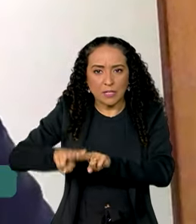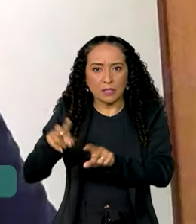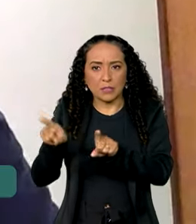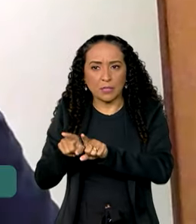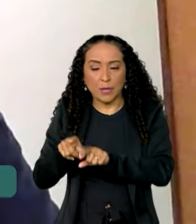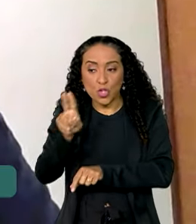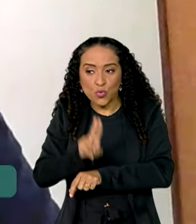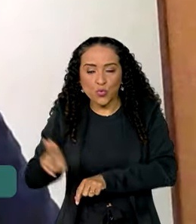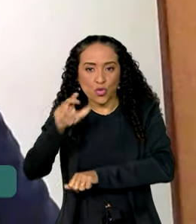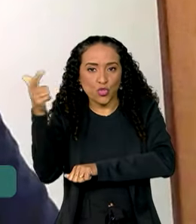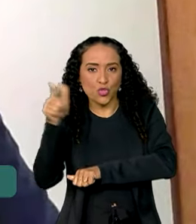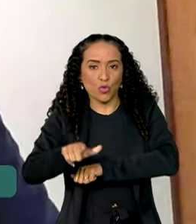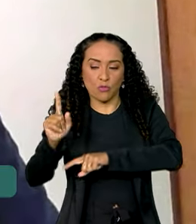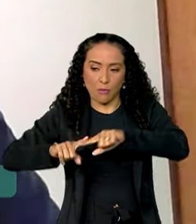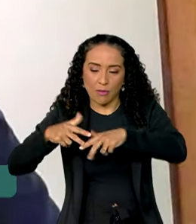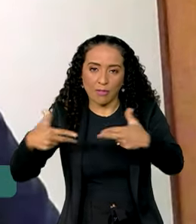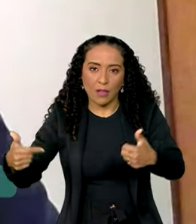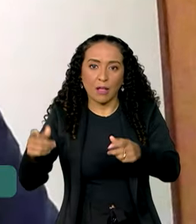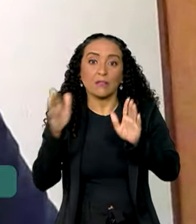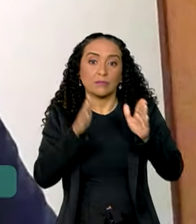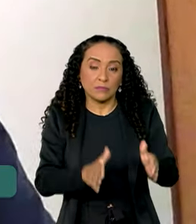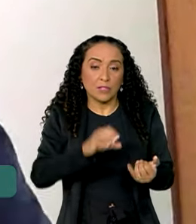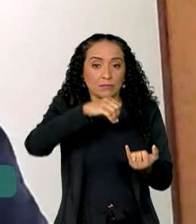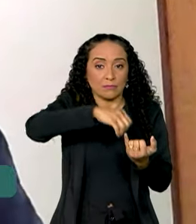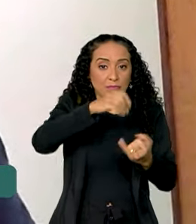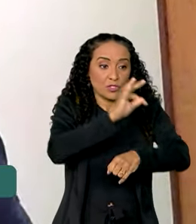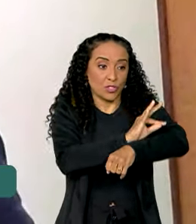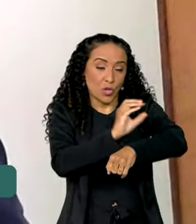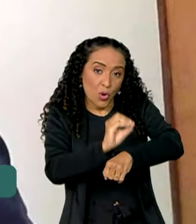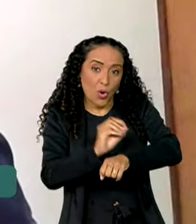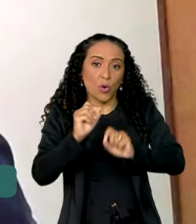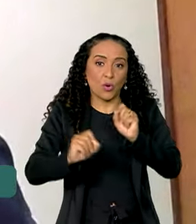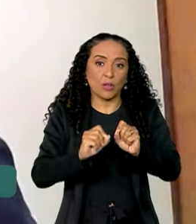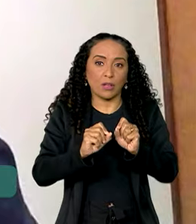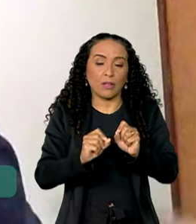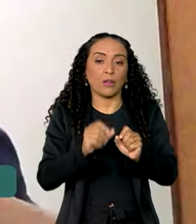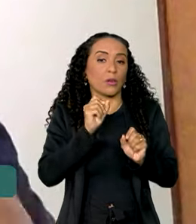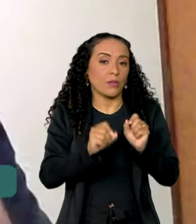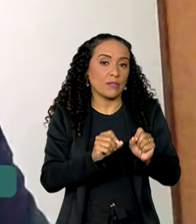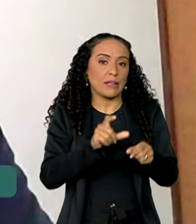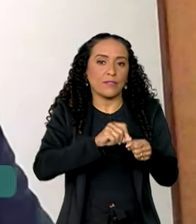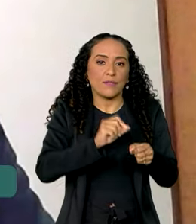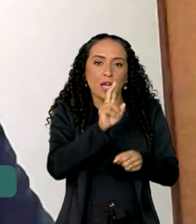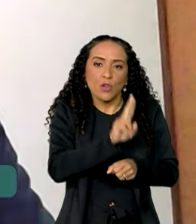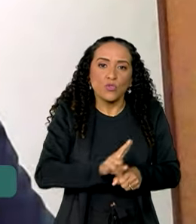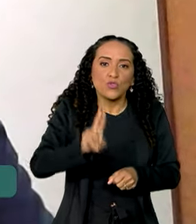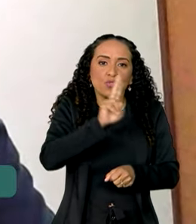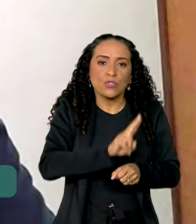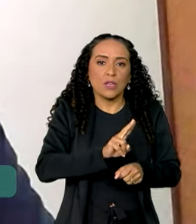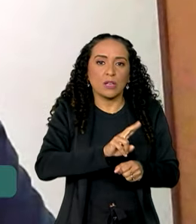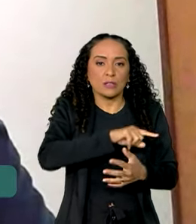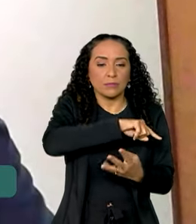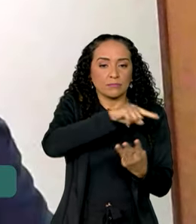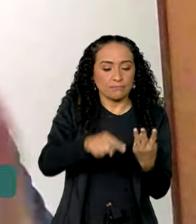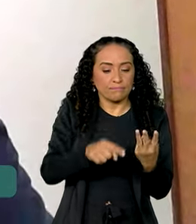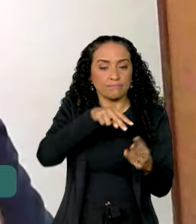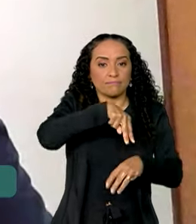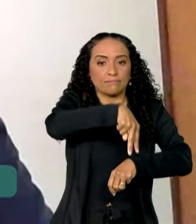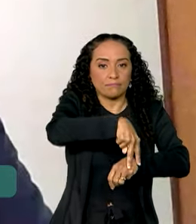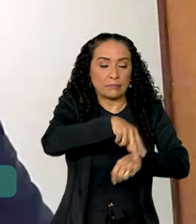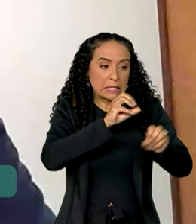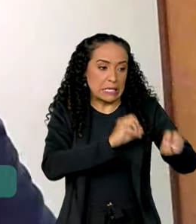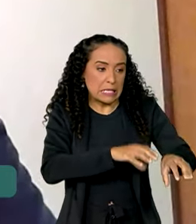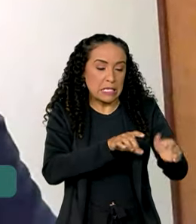de reutilização do material e o ifto do outro lado utilizando em três frentes né no